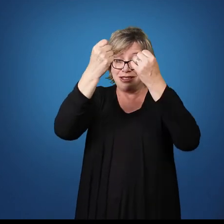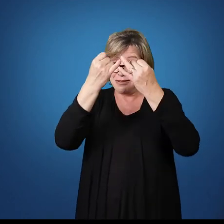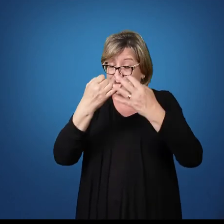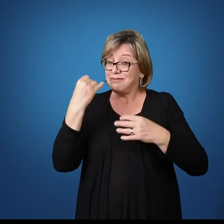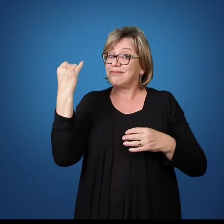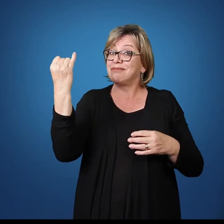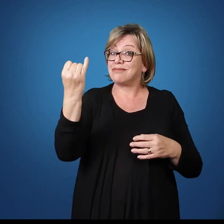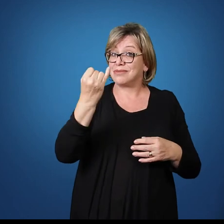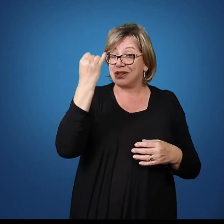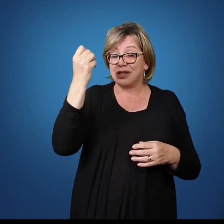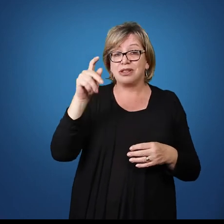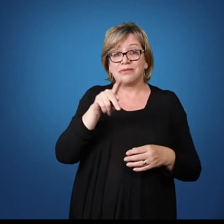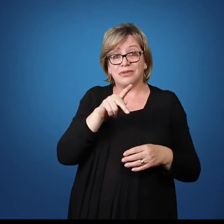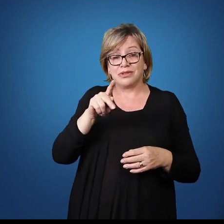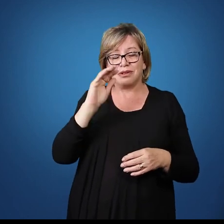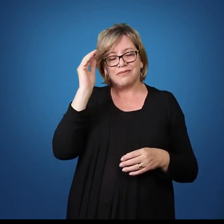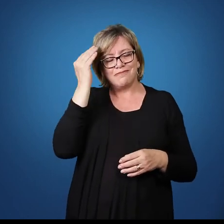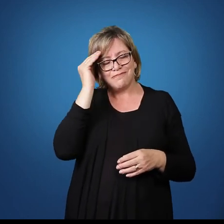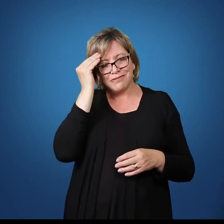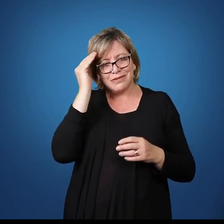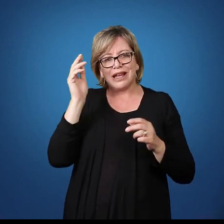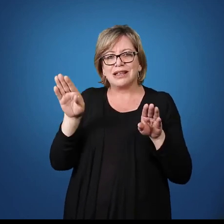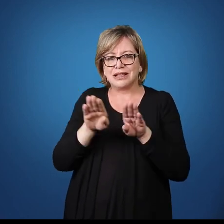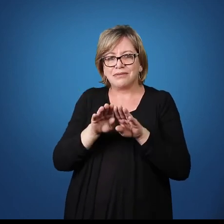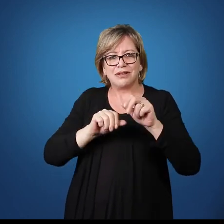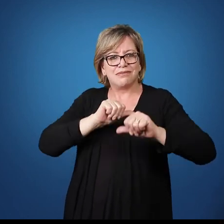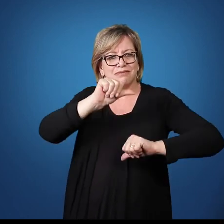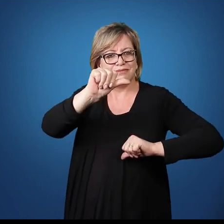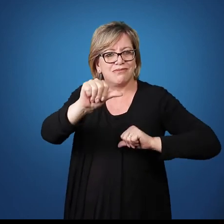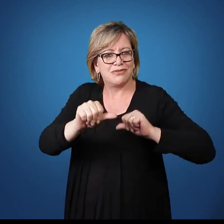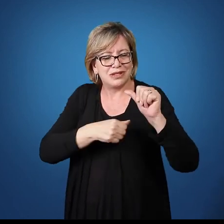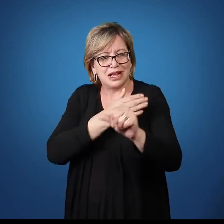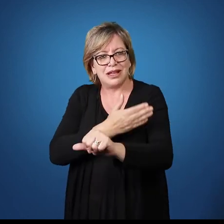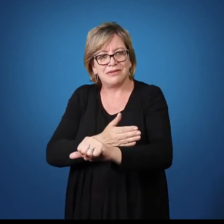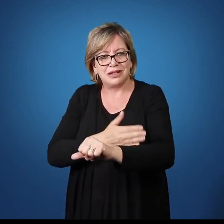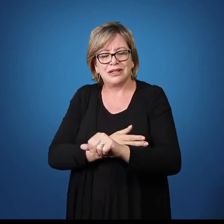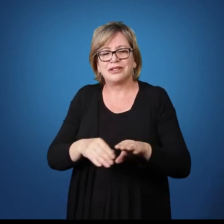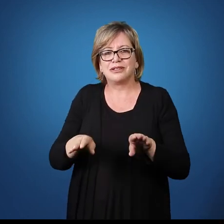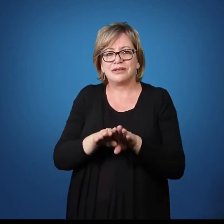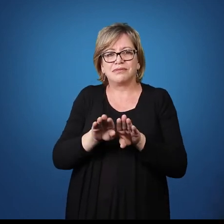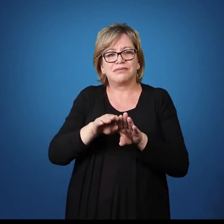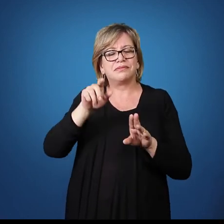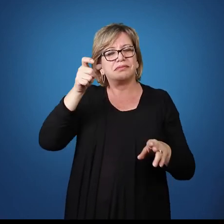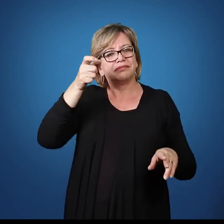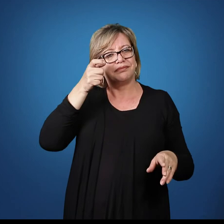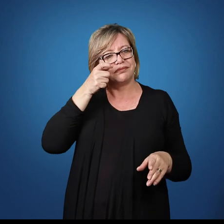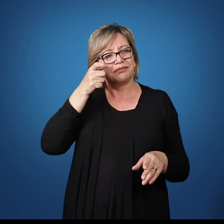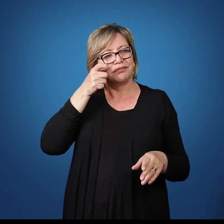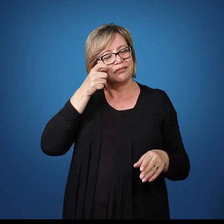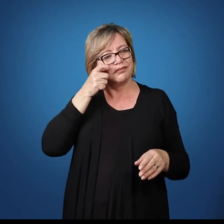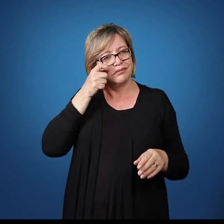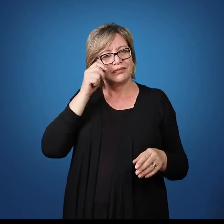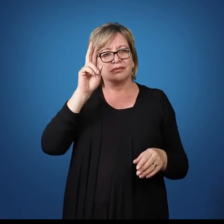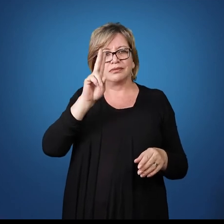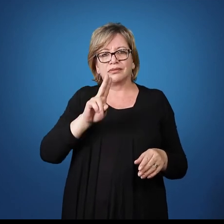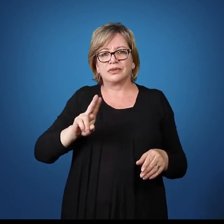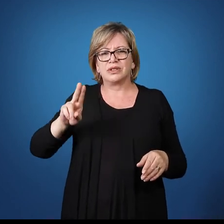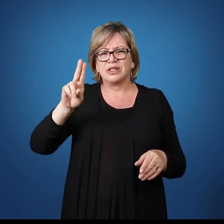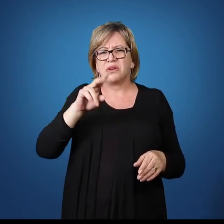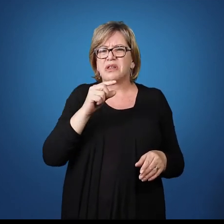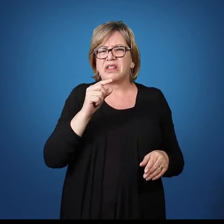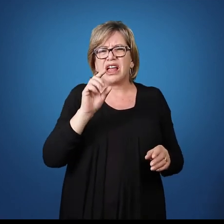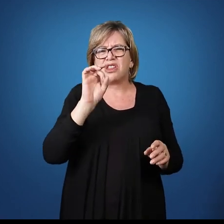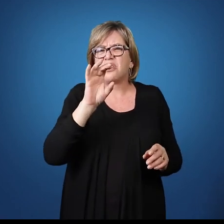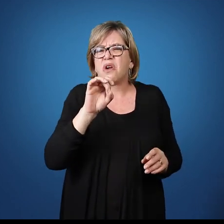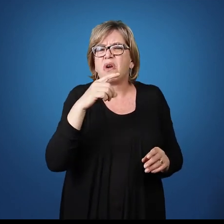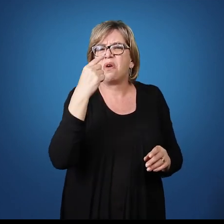professor possa refletir e modificar a sua prática. Observamos também que o uso de apenas um